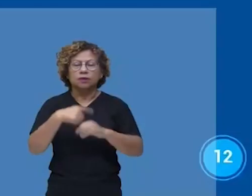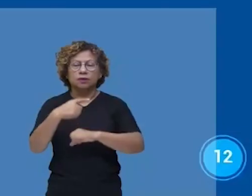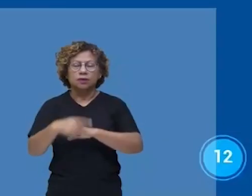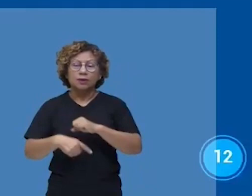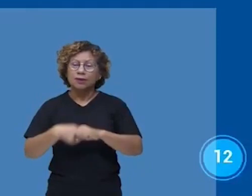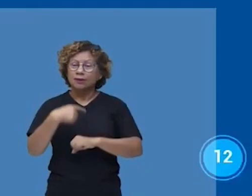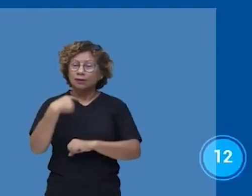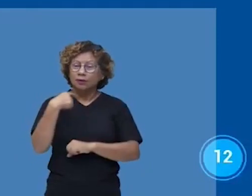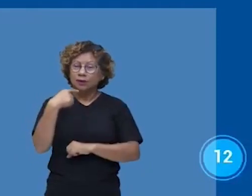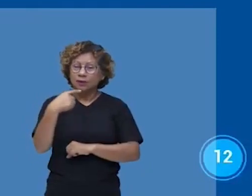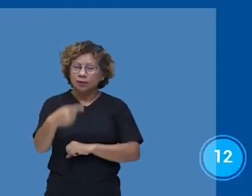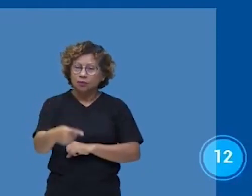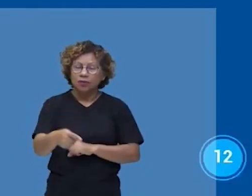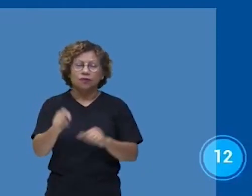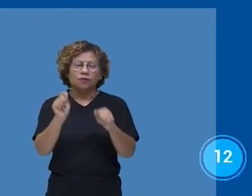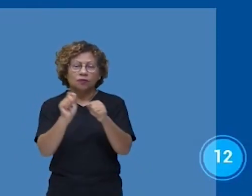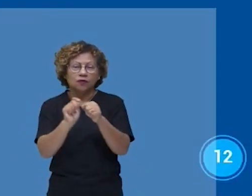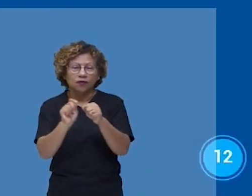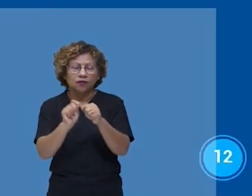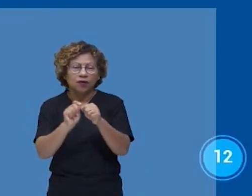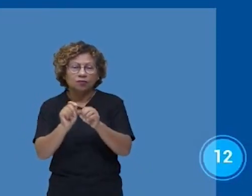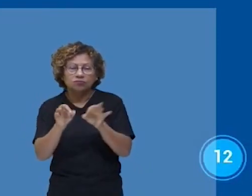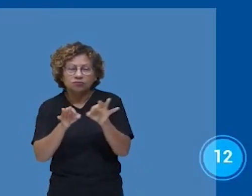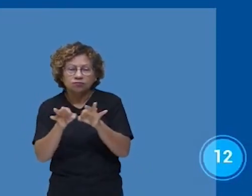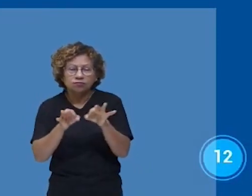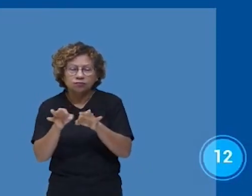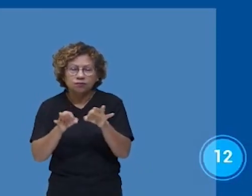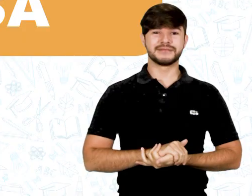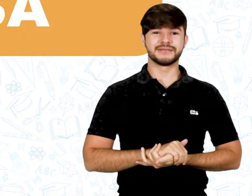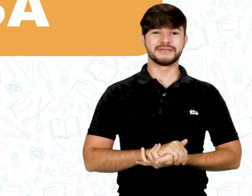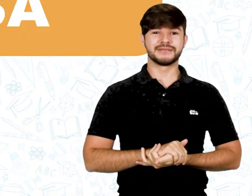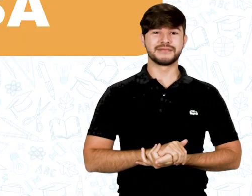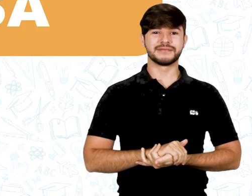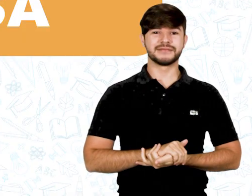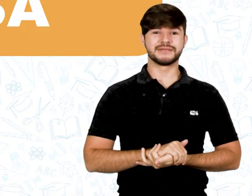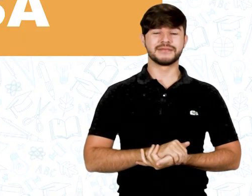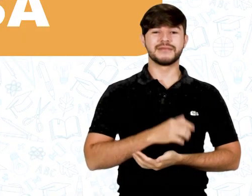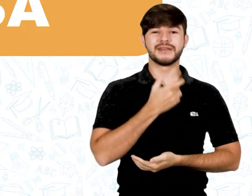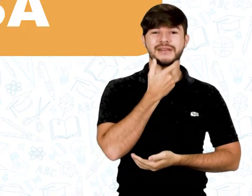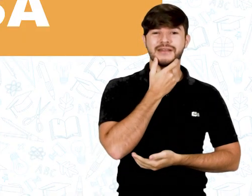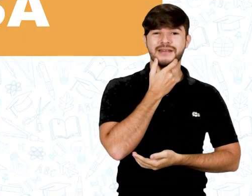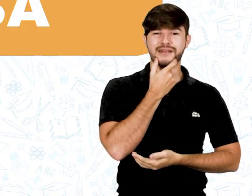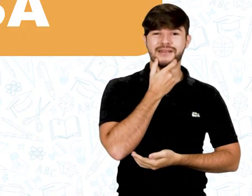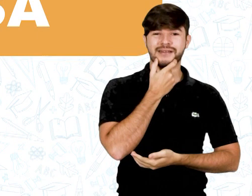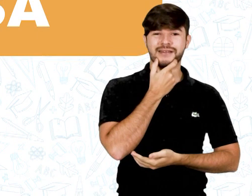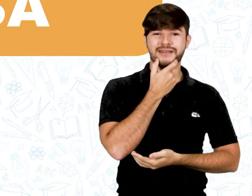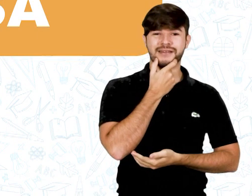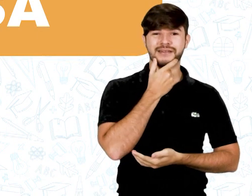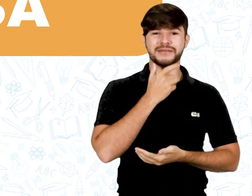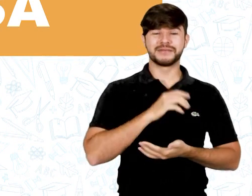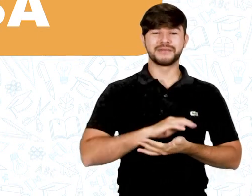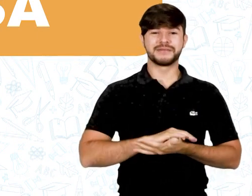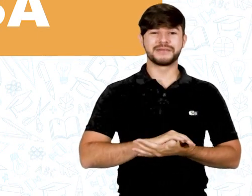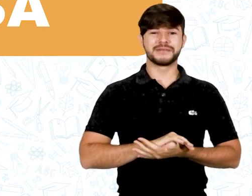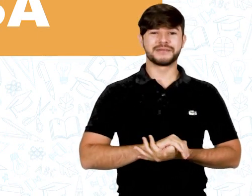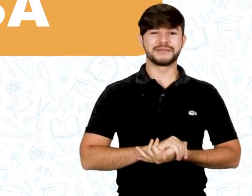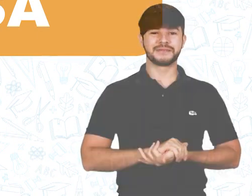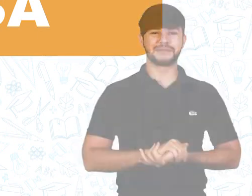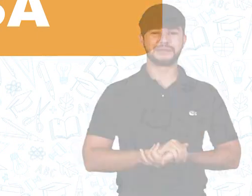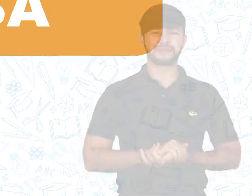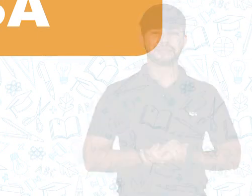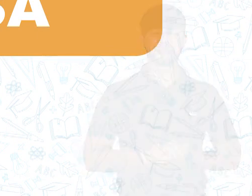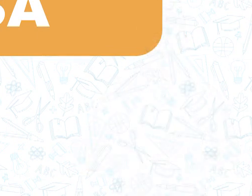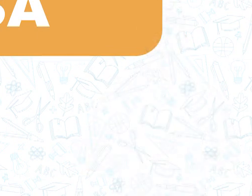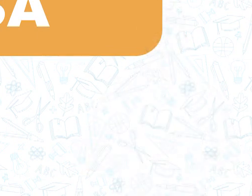acompanhem. Nós temos a nossa multiplicação dos números naturais.